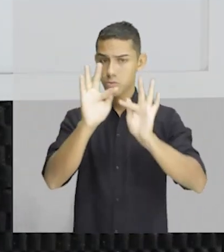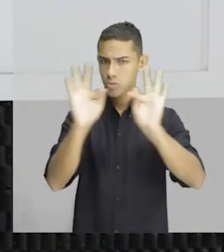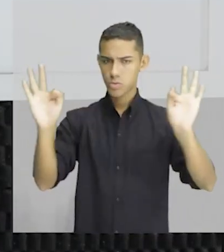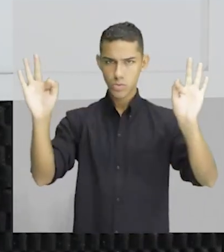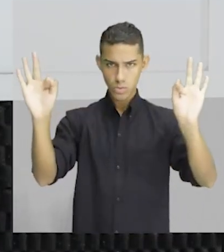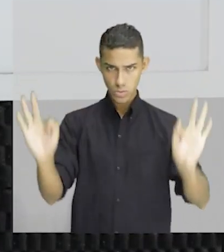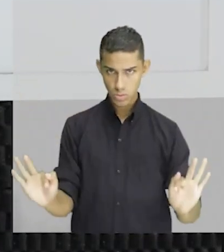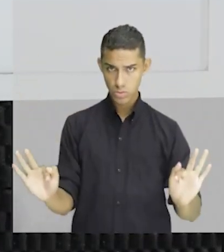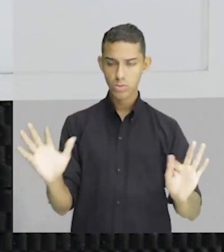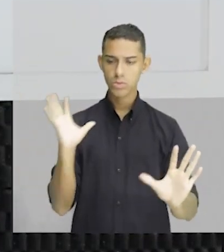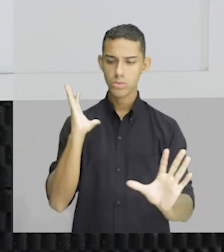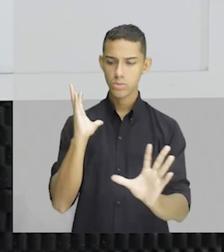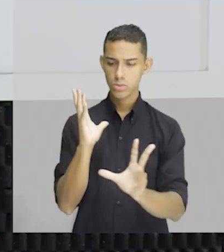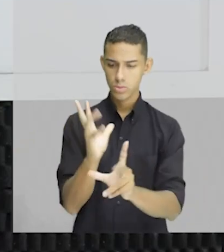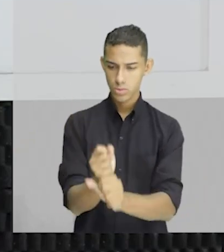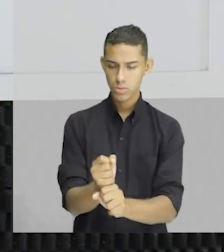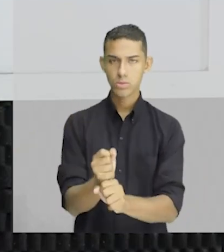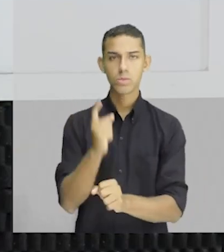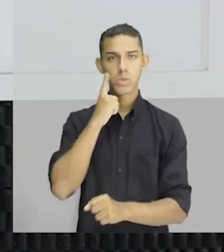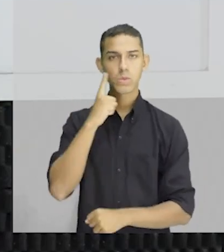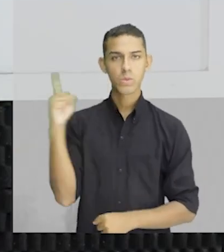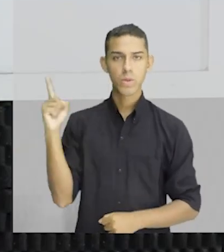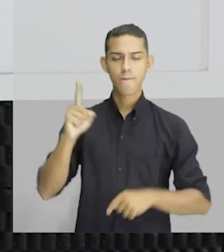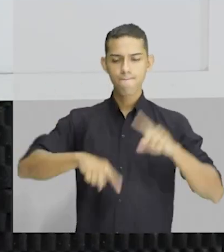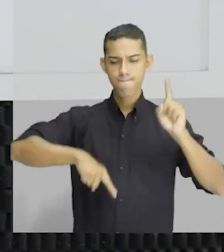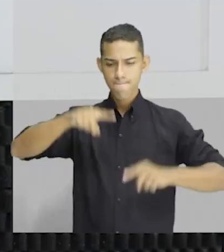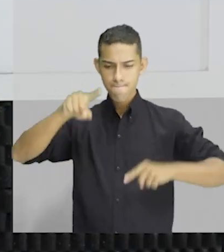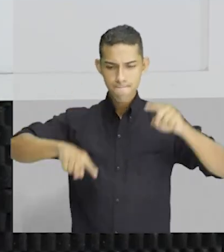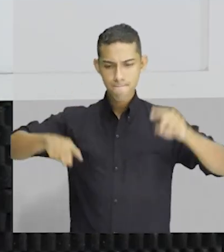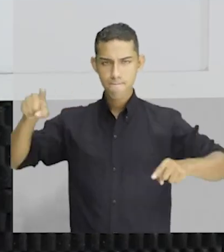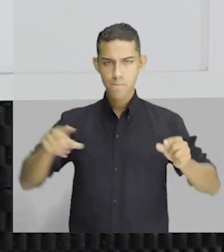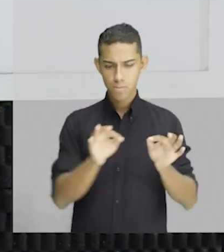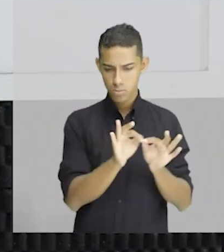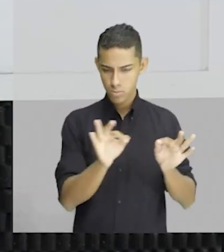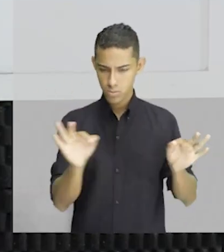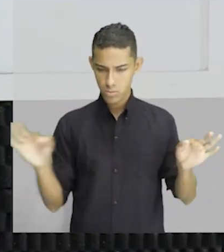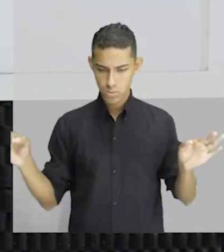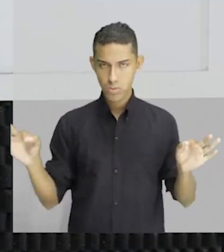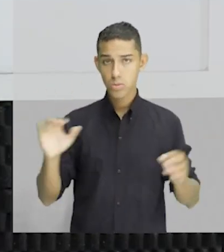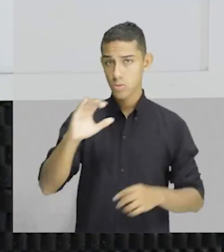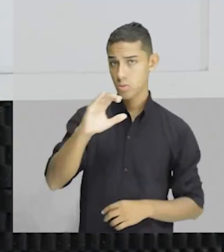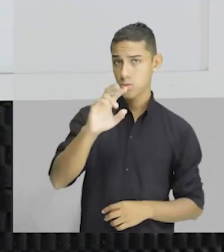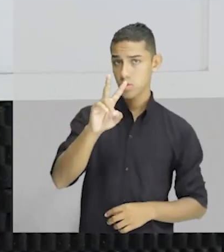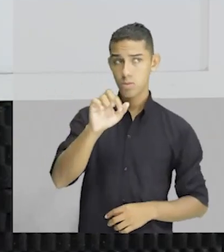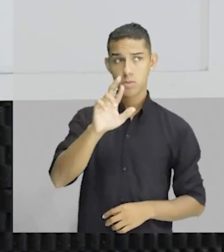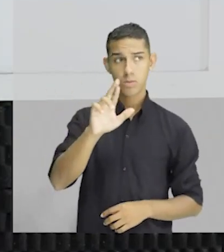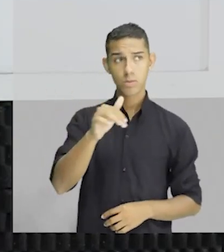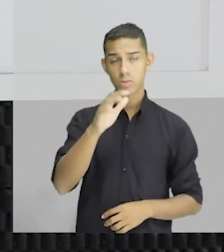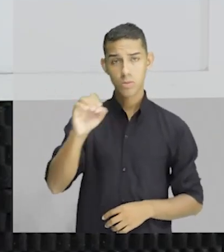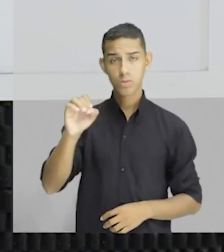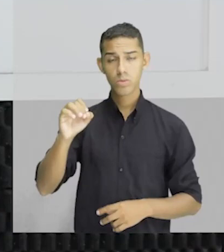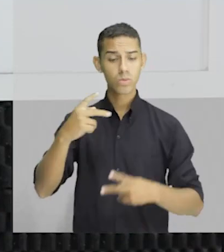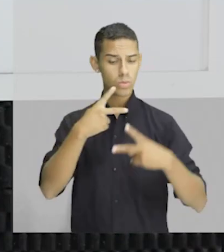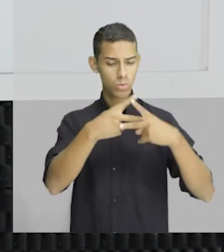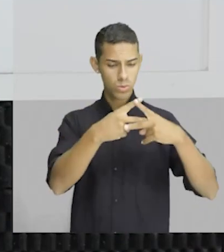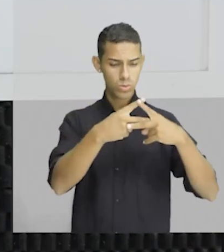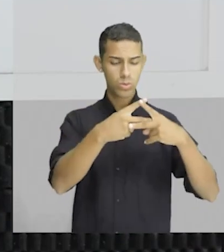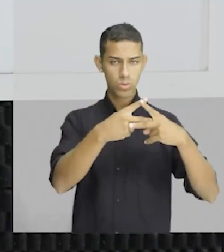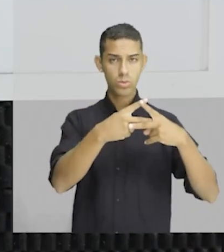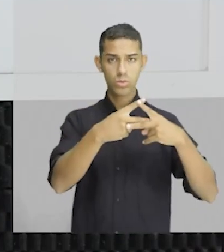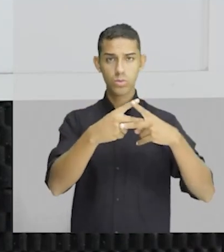a gente calcular é assim, ó, variação do comprimento é igual ao comprimento